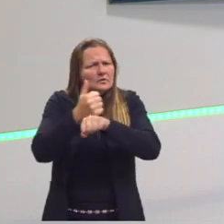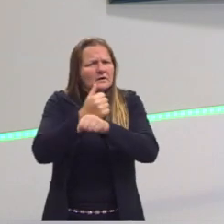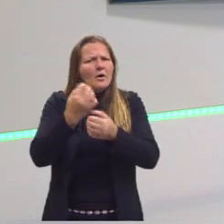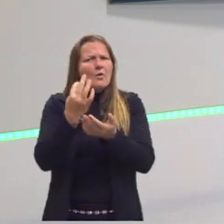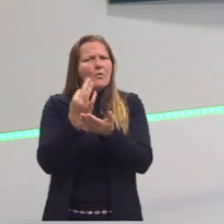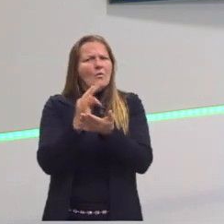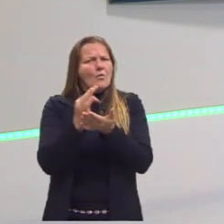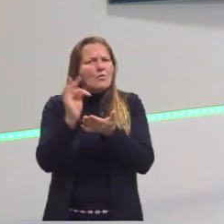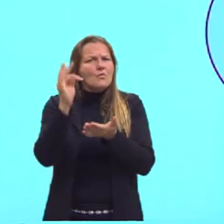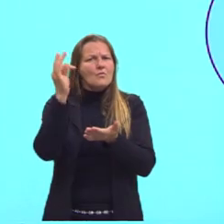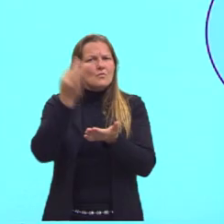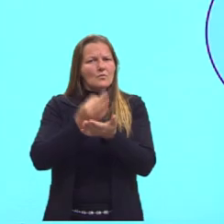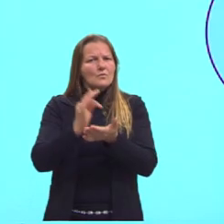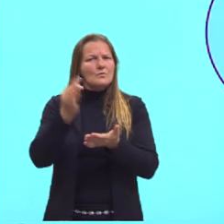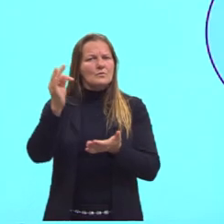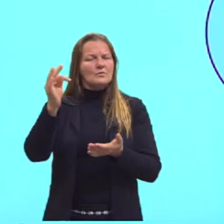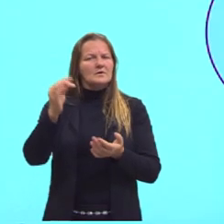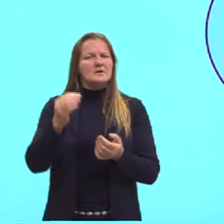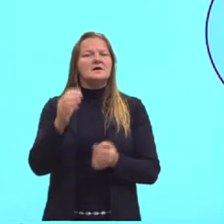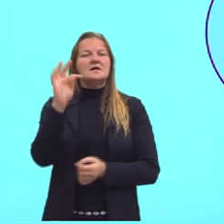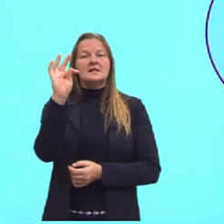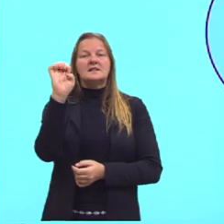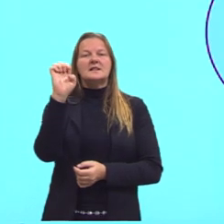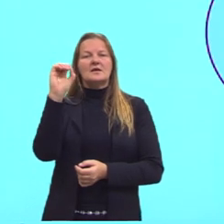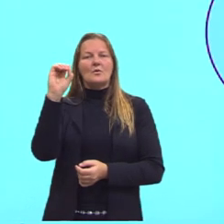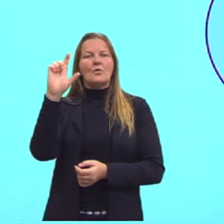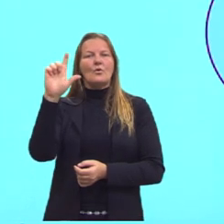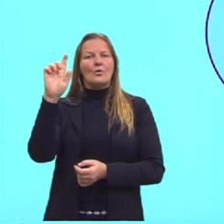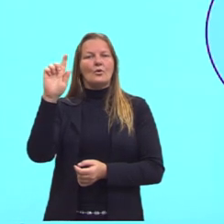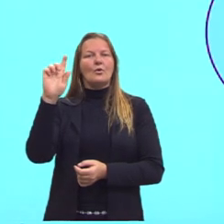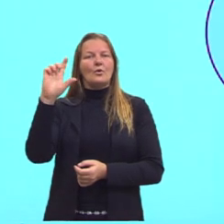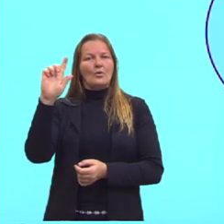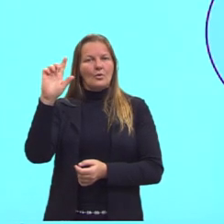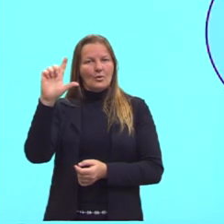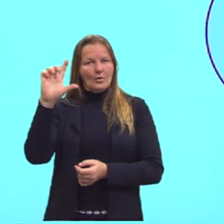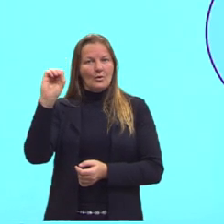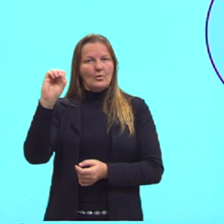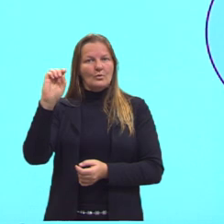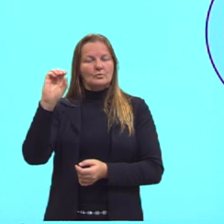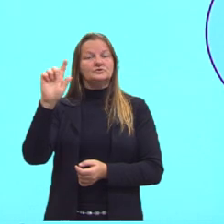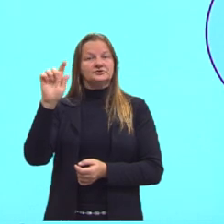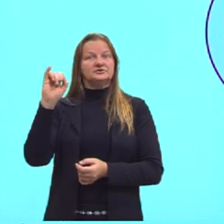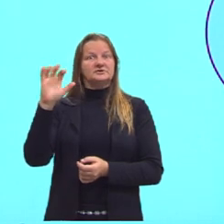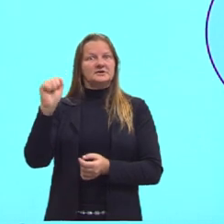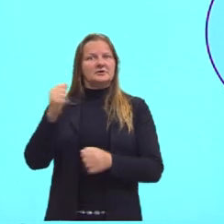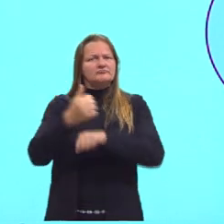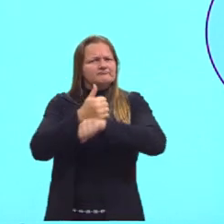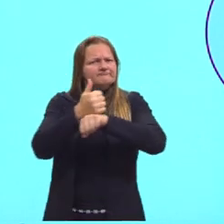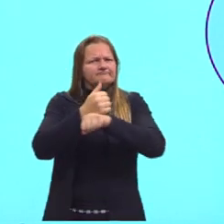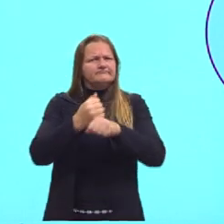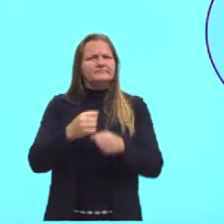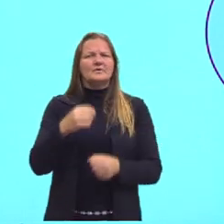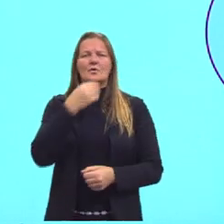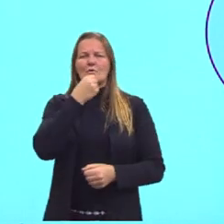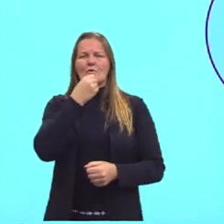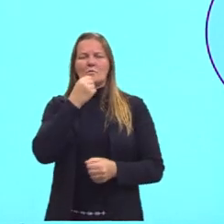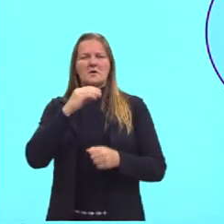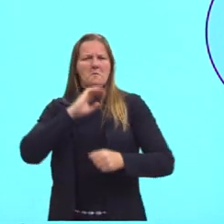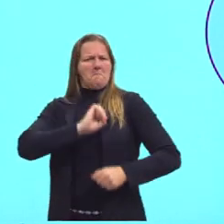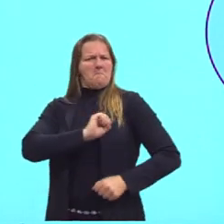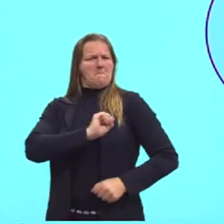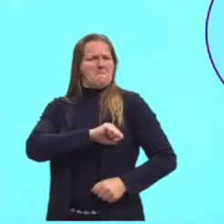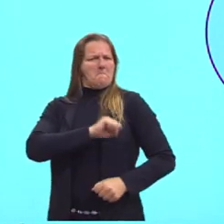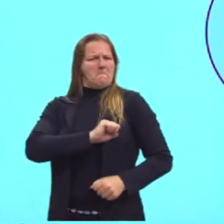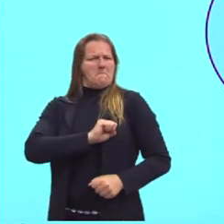porém ele teve algumas divergências né com a igreja a gente tem aqui uma fala dele né os homens jamais fazem o mal